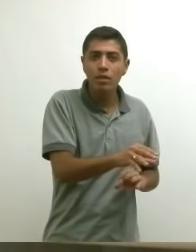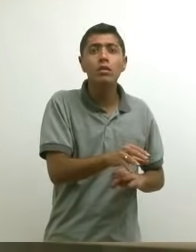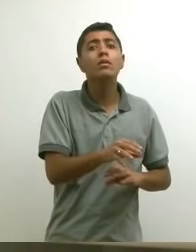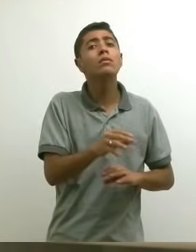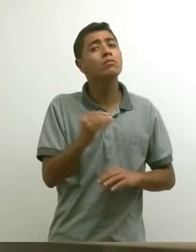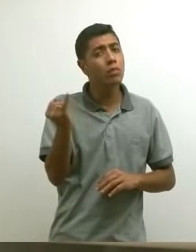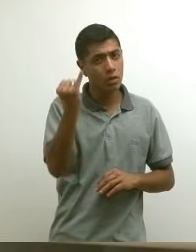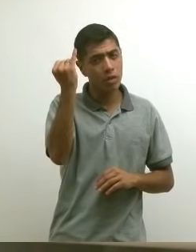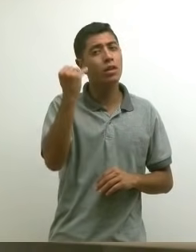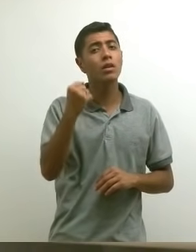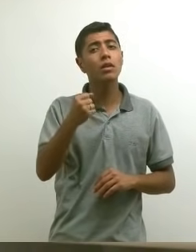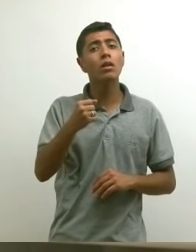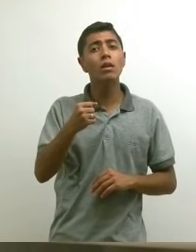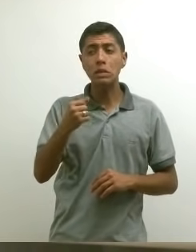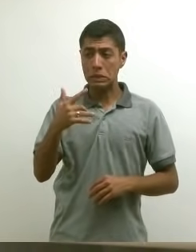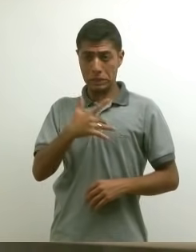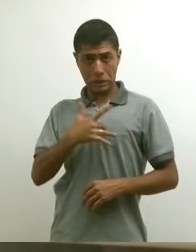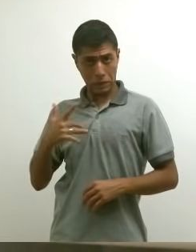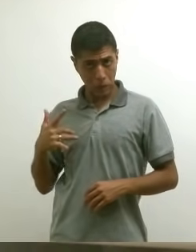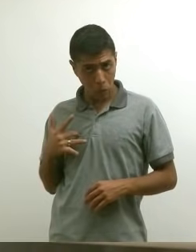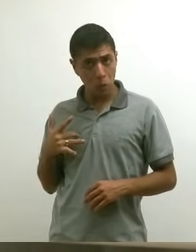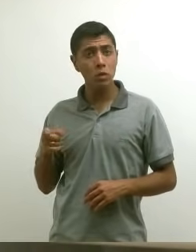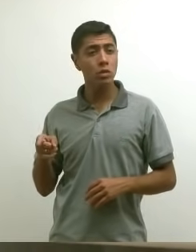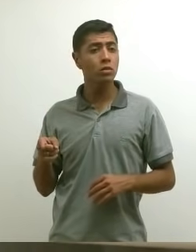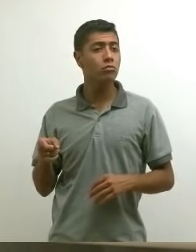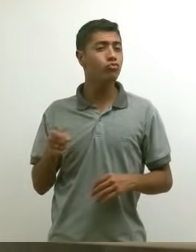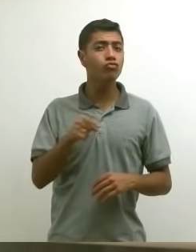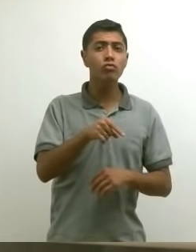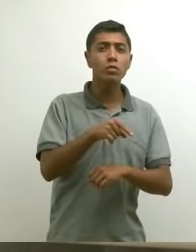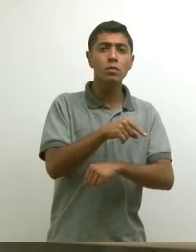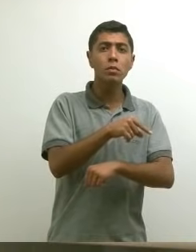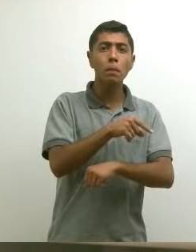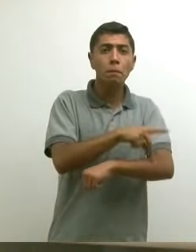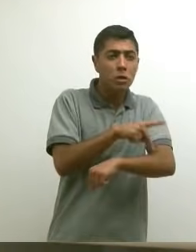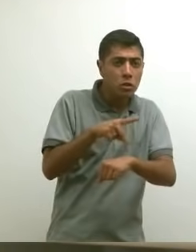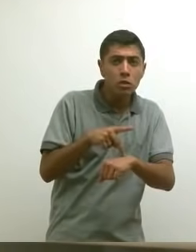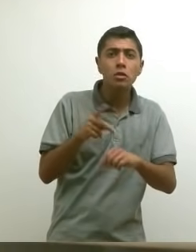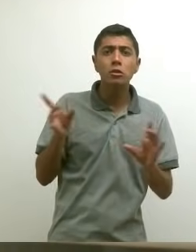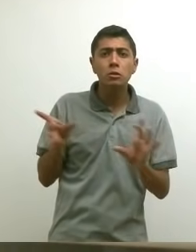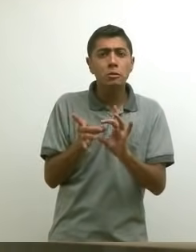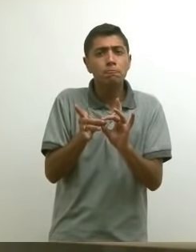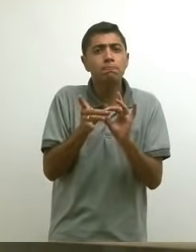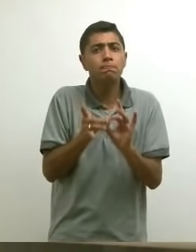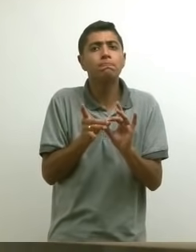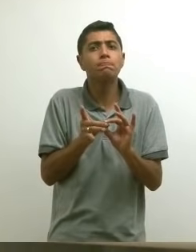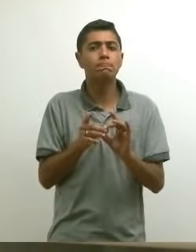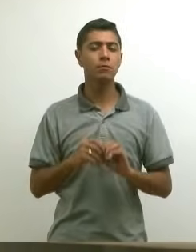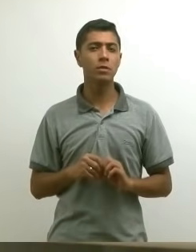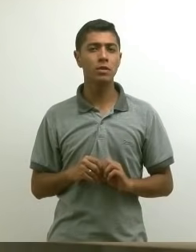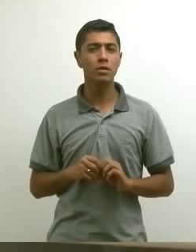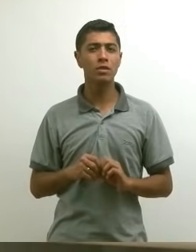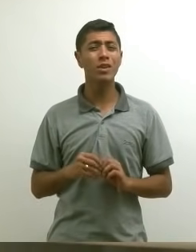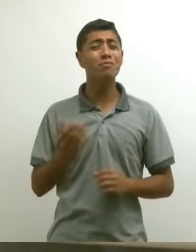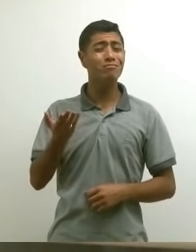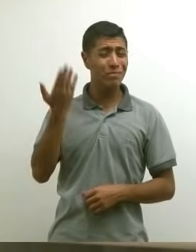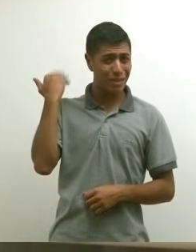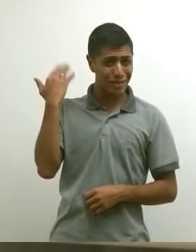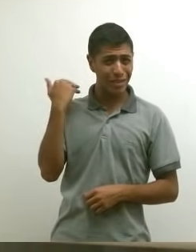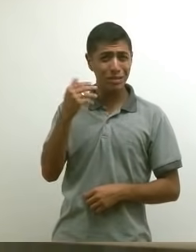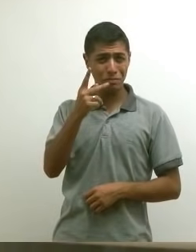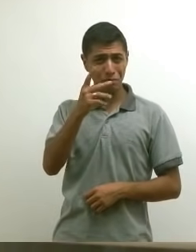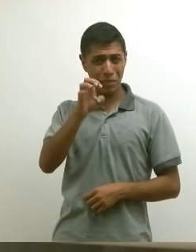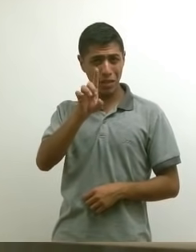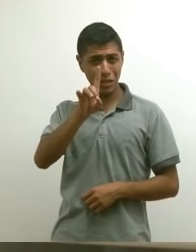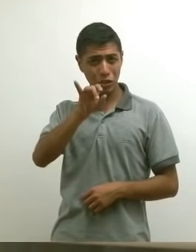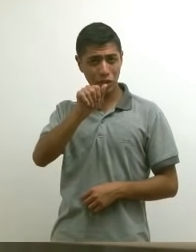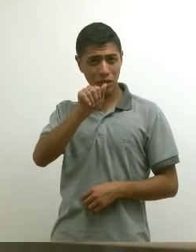juntos na promoção de saúde é a área a área da pediatria se focou muito tempo na prevenção de doenças com vacinas